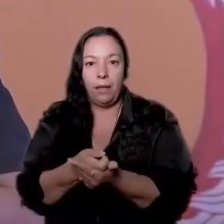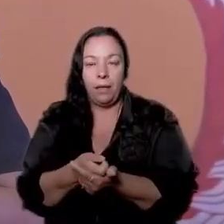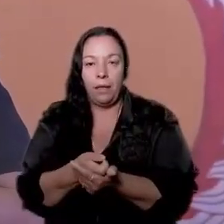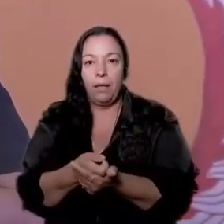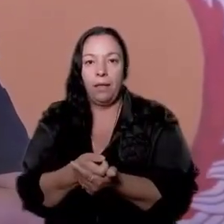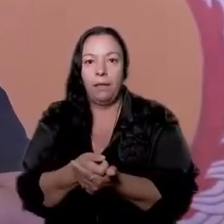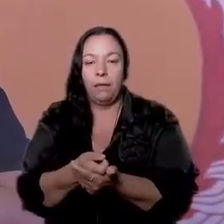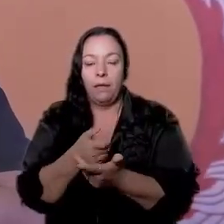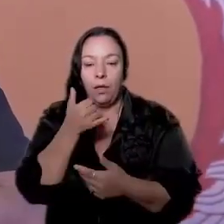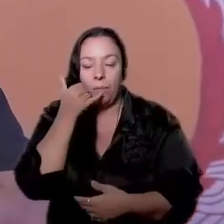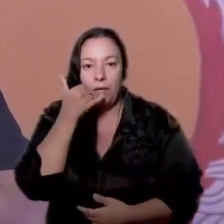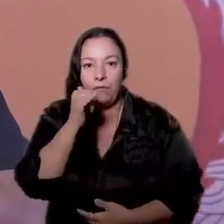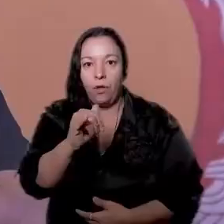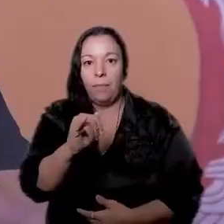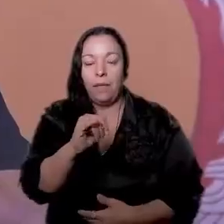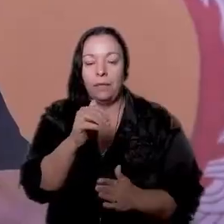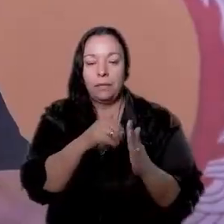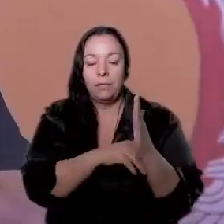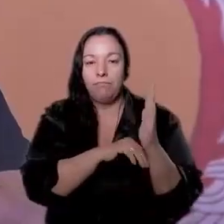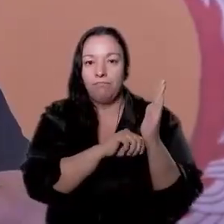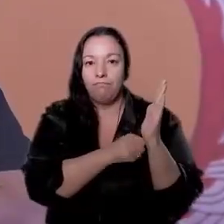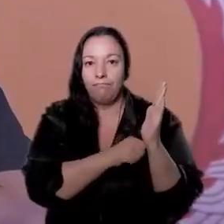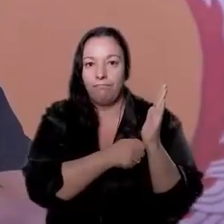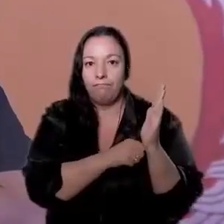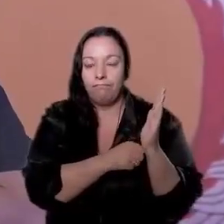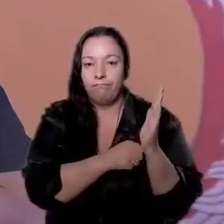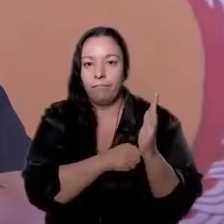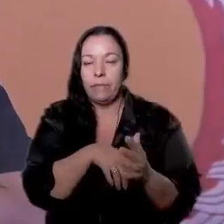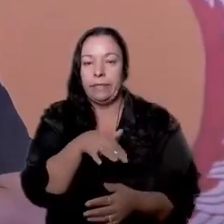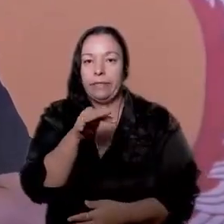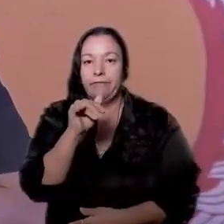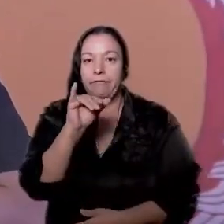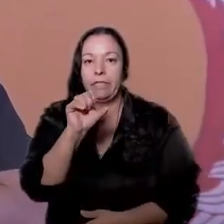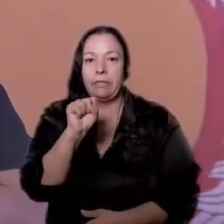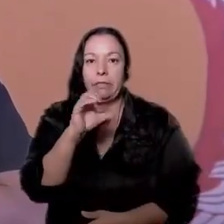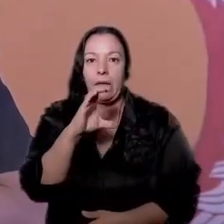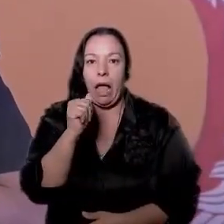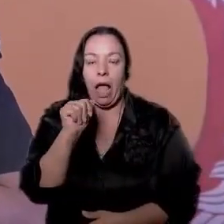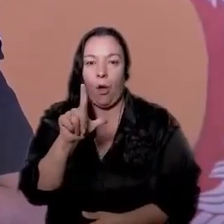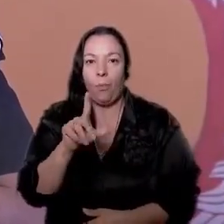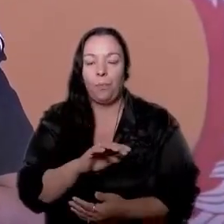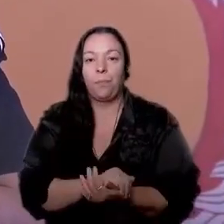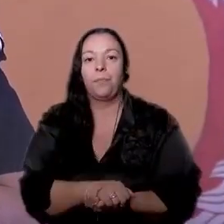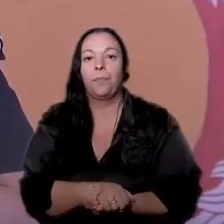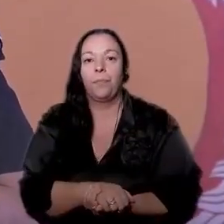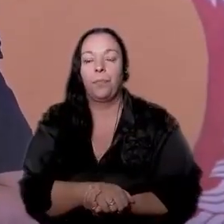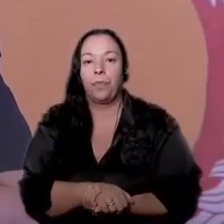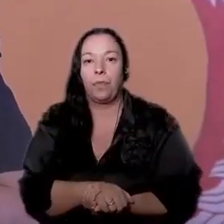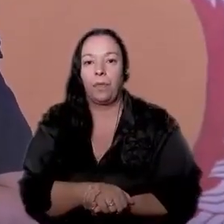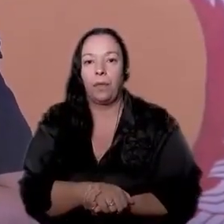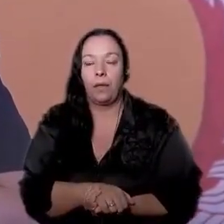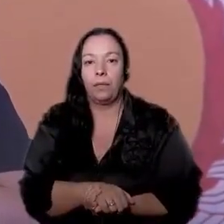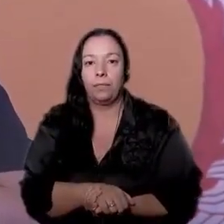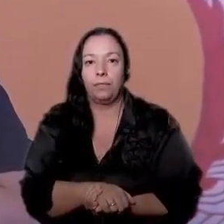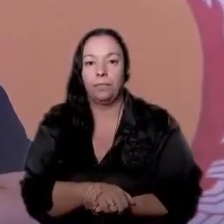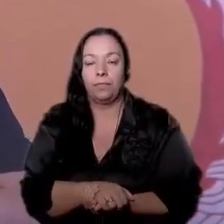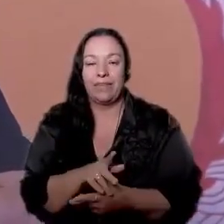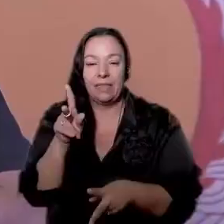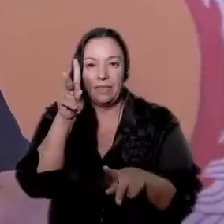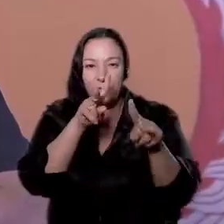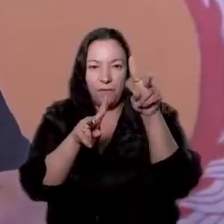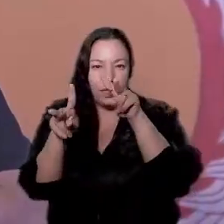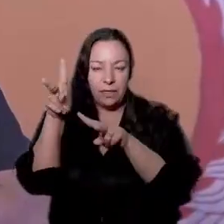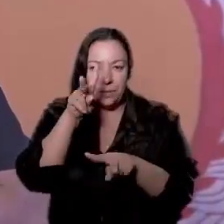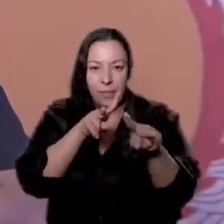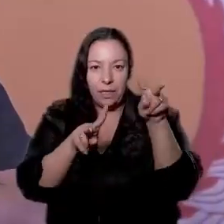não é uma informação sigilosa, é informação fiscal. Mas, para concluir, essa